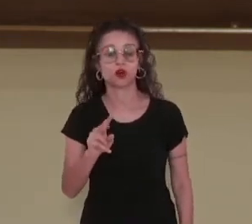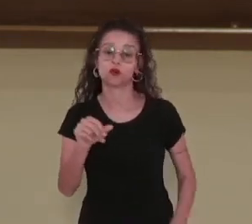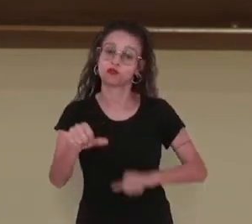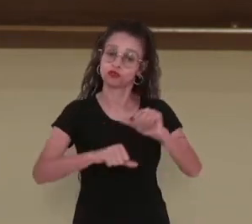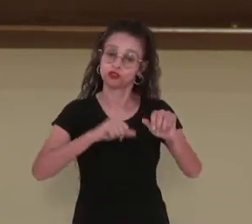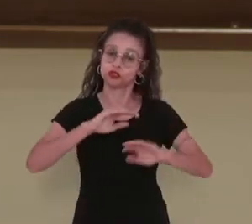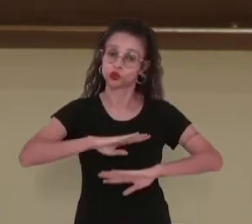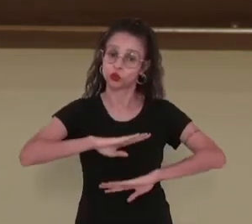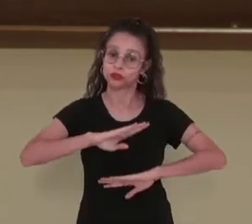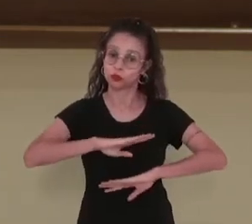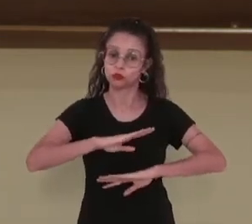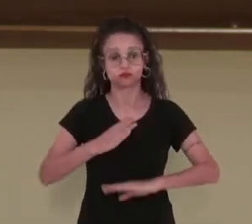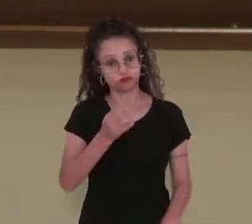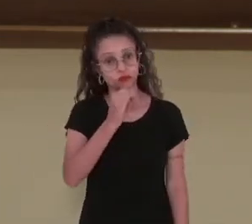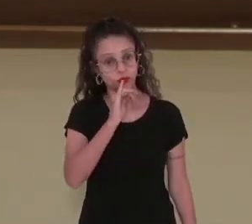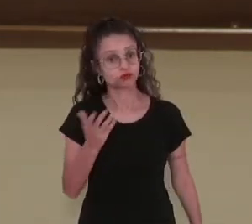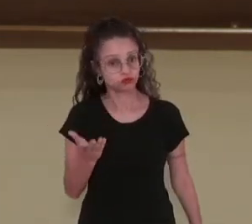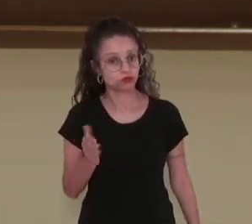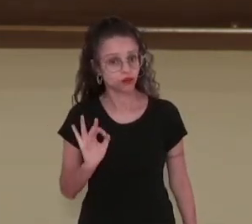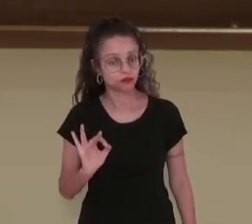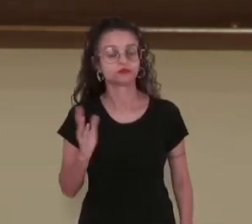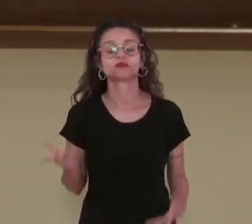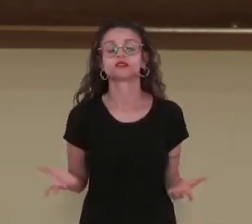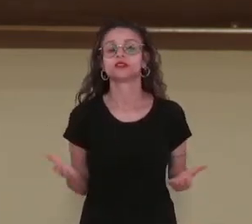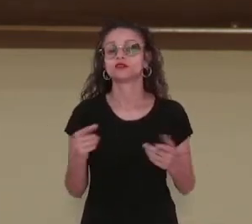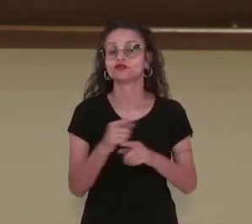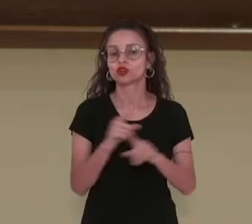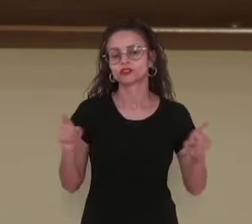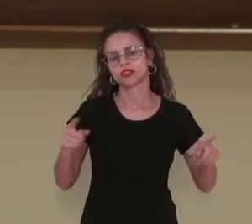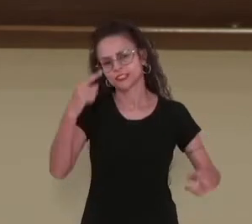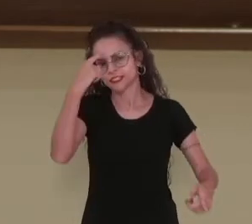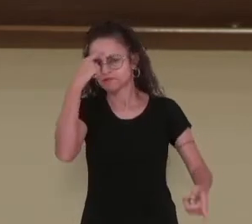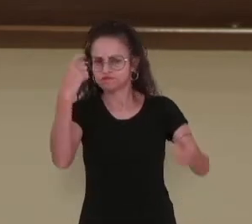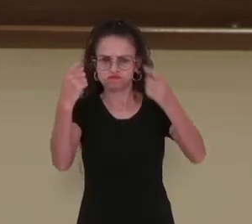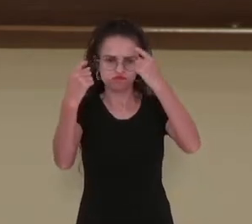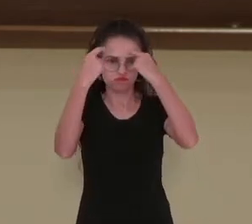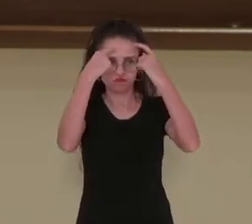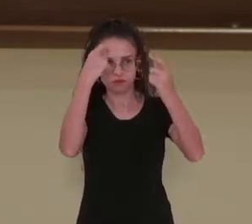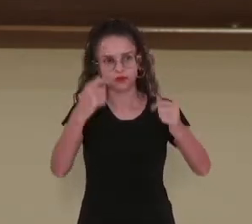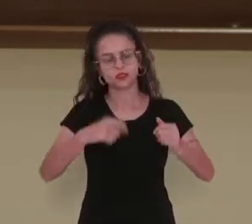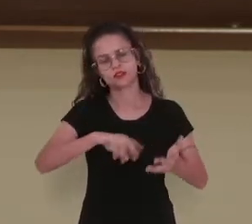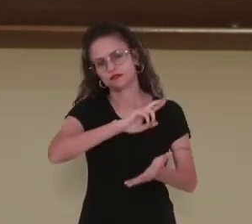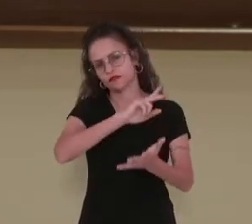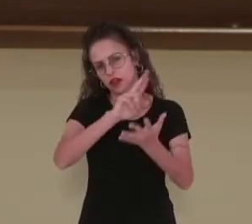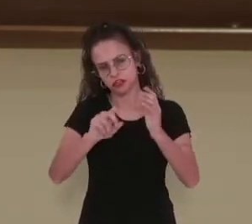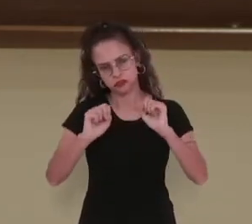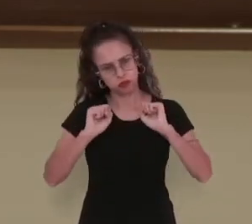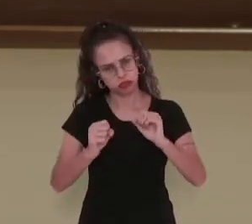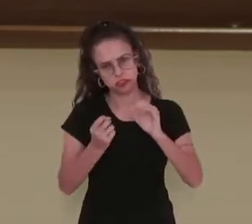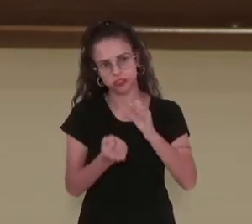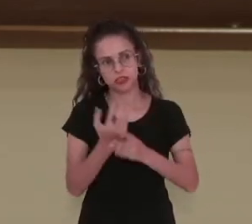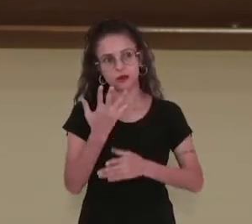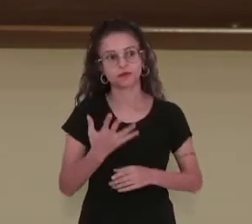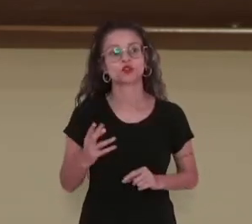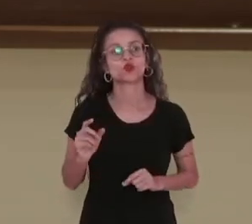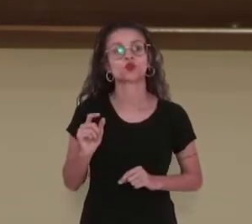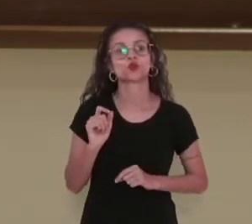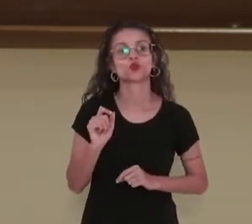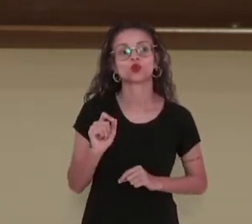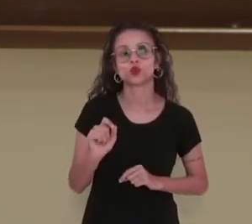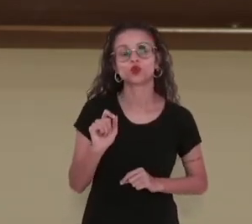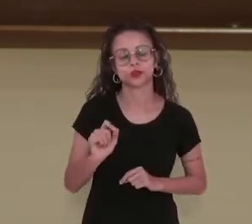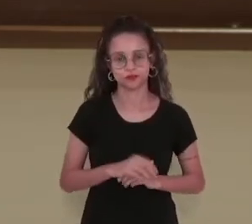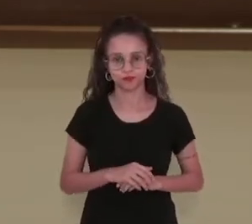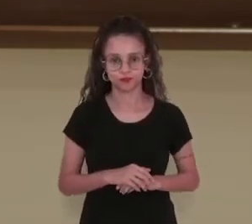situação, por exemplo, né? Então, vocês, com a criatividade de vocês, devem ter feito várias aí. A ideia é o que é?